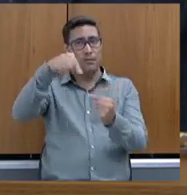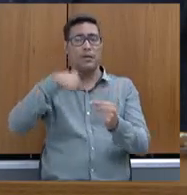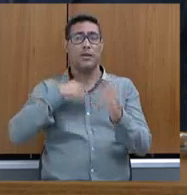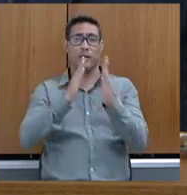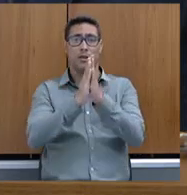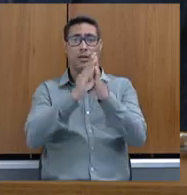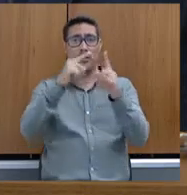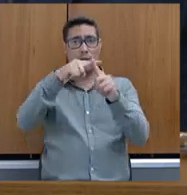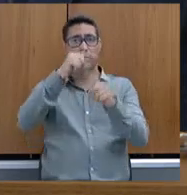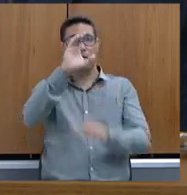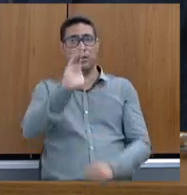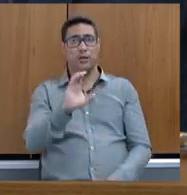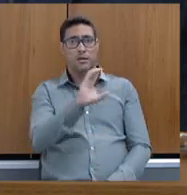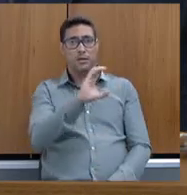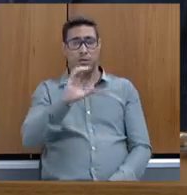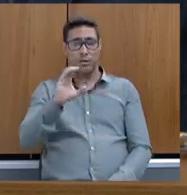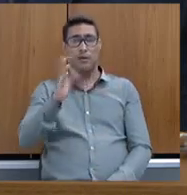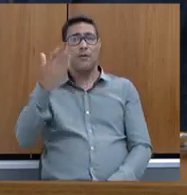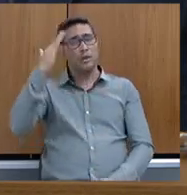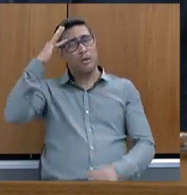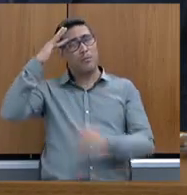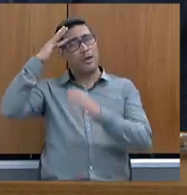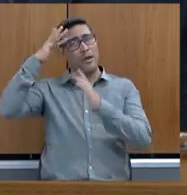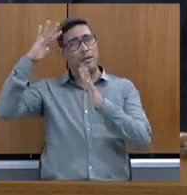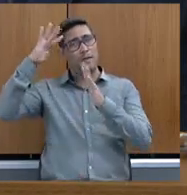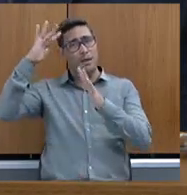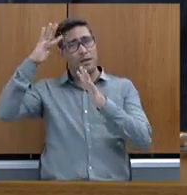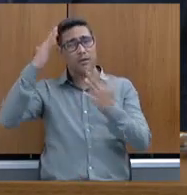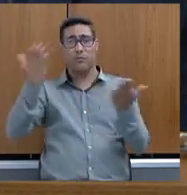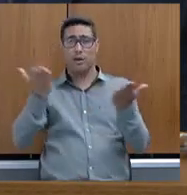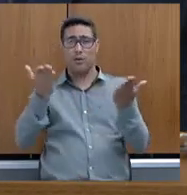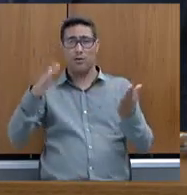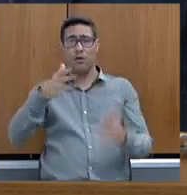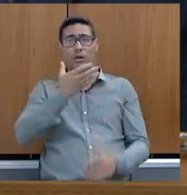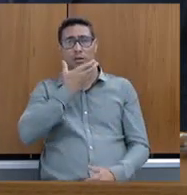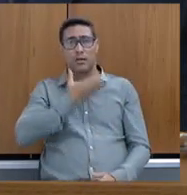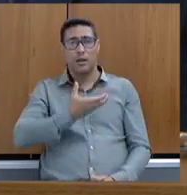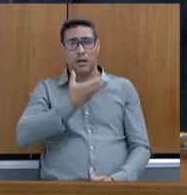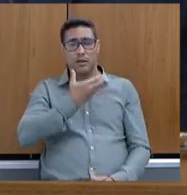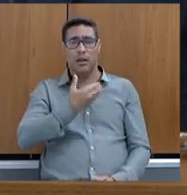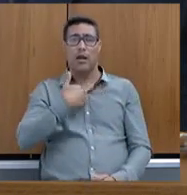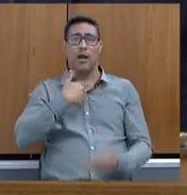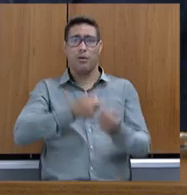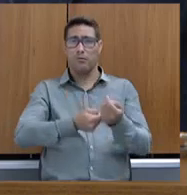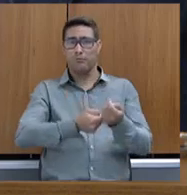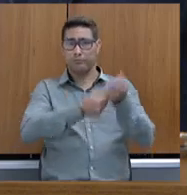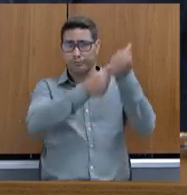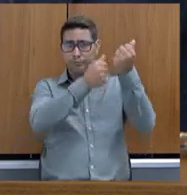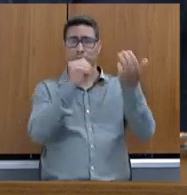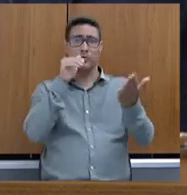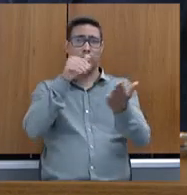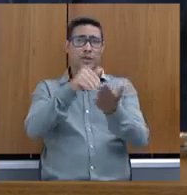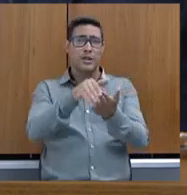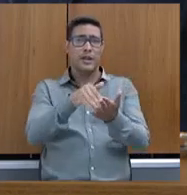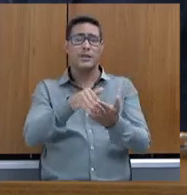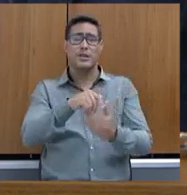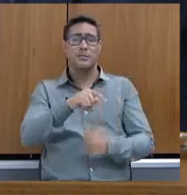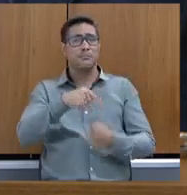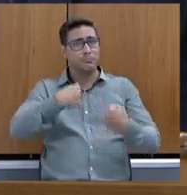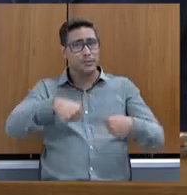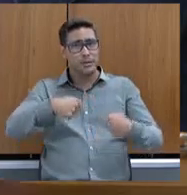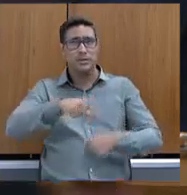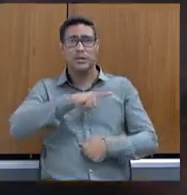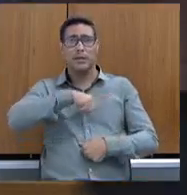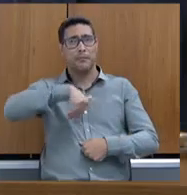reflexão agora no Natal nesse final de ano e que os próximos anos a gente tenha é mais paz e